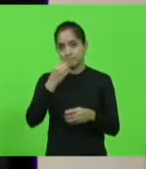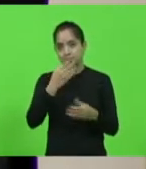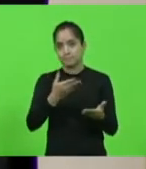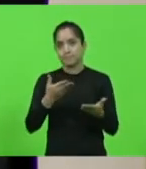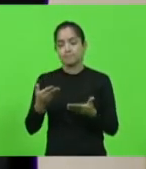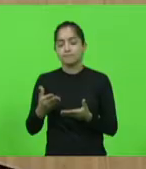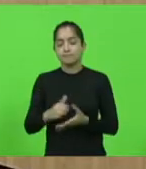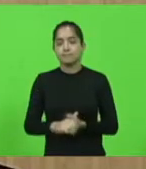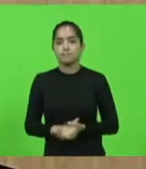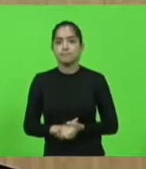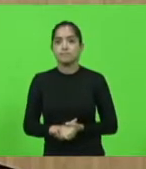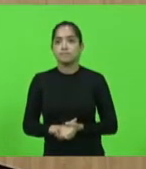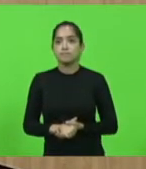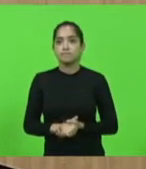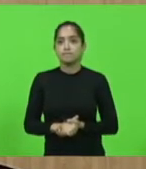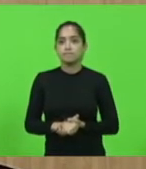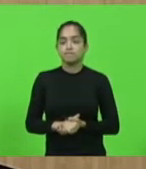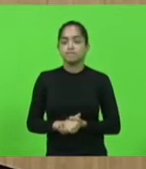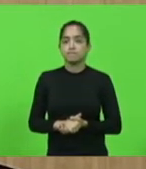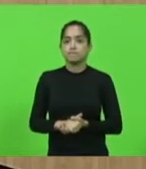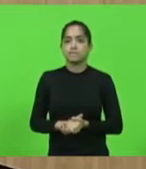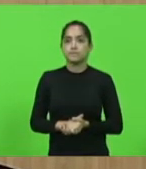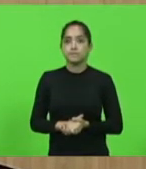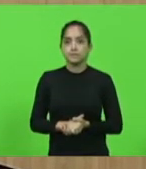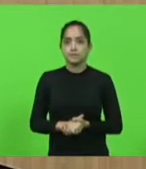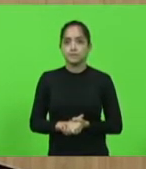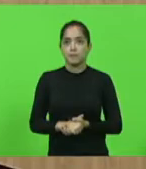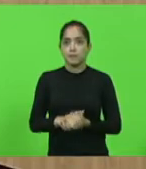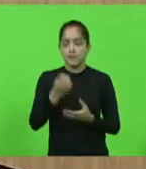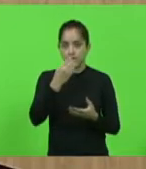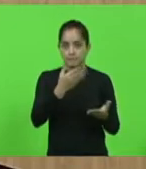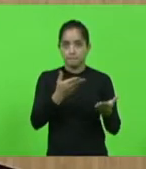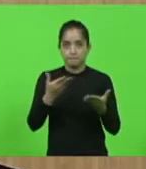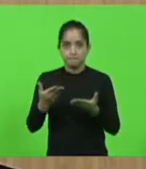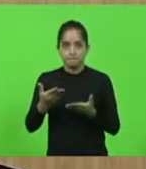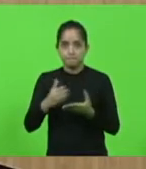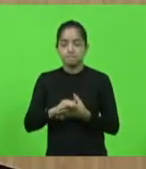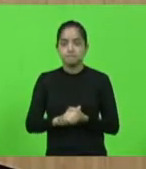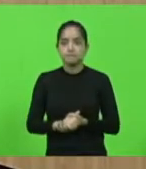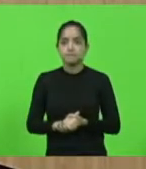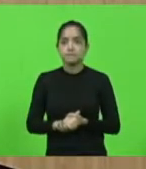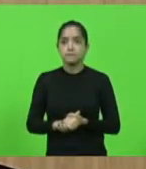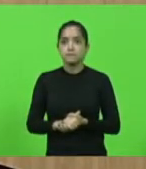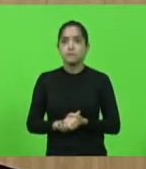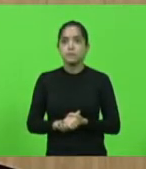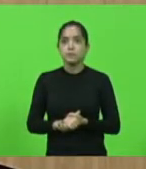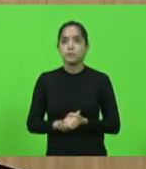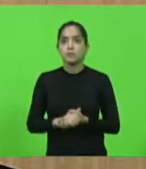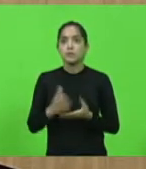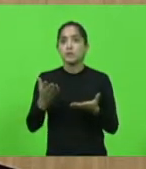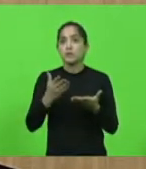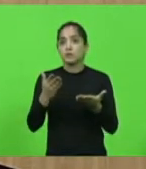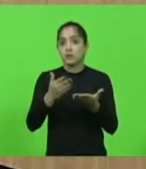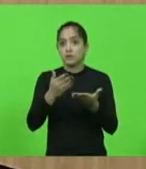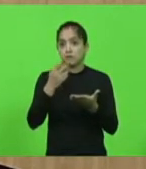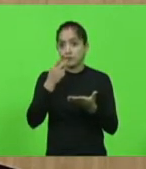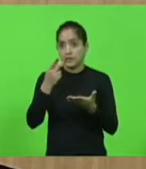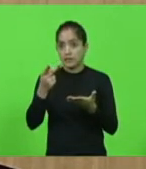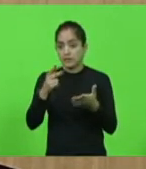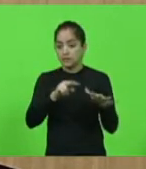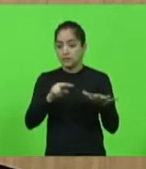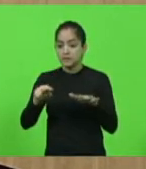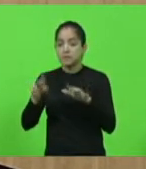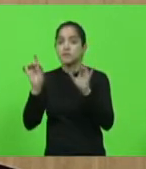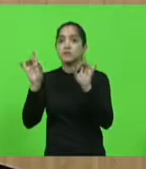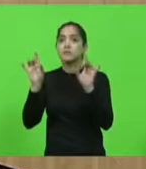presença. Obrigado, deputado Alba. Sejam bem-vindos aí. Eu falava na abertura que era uma semana especial,